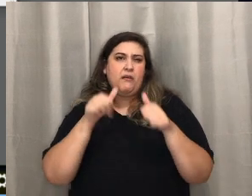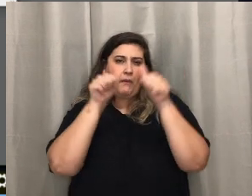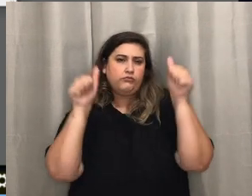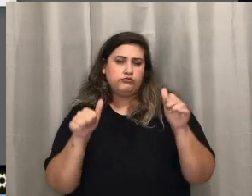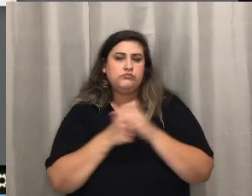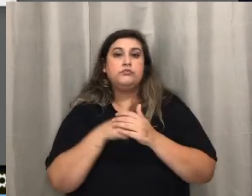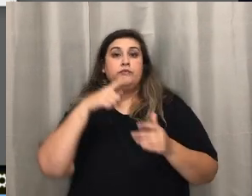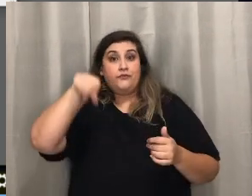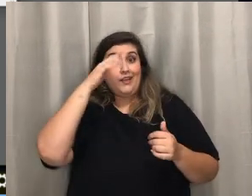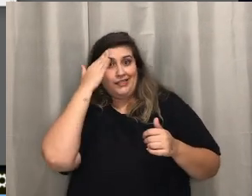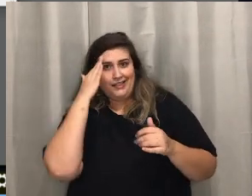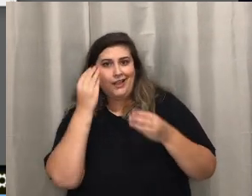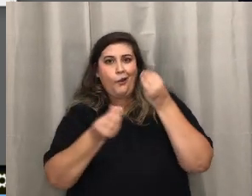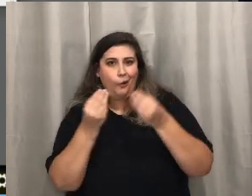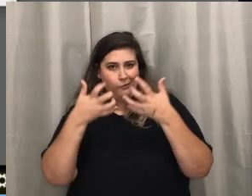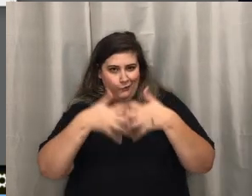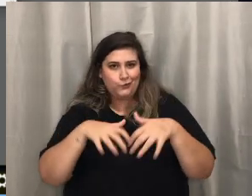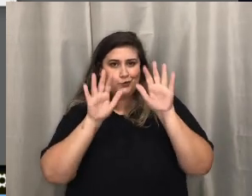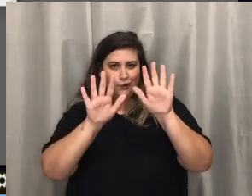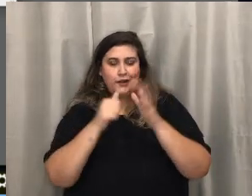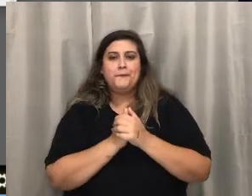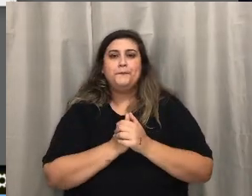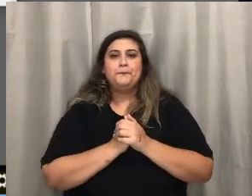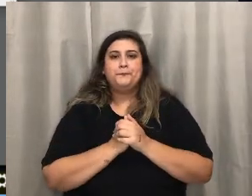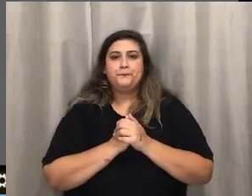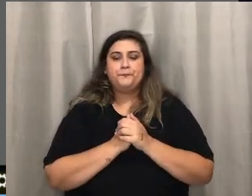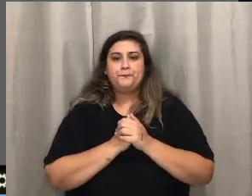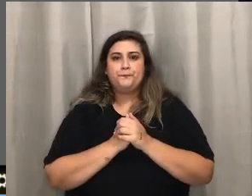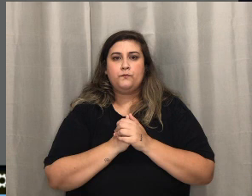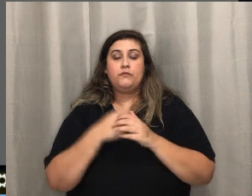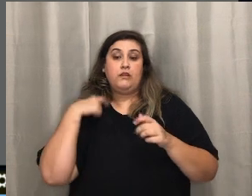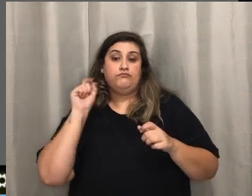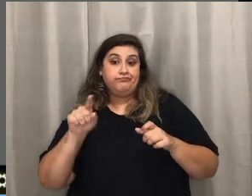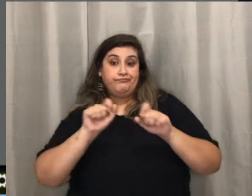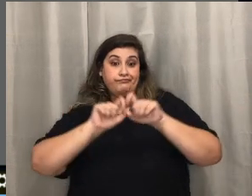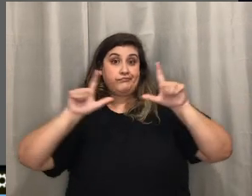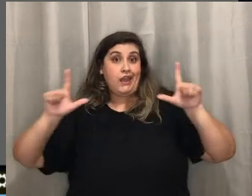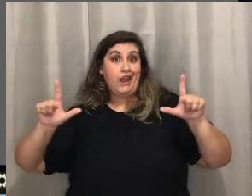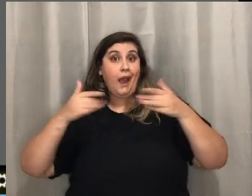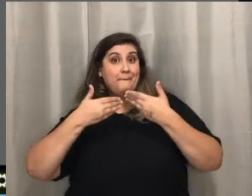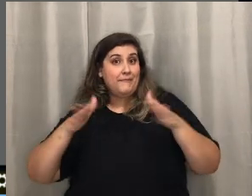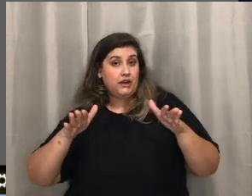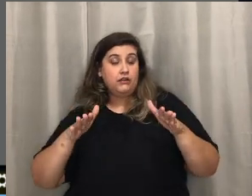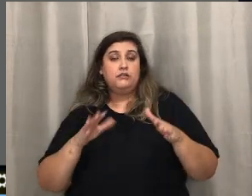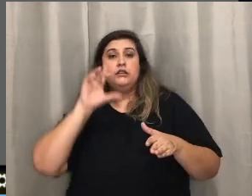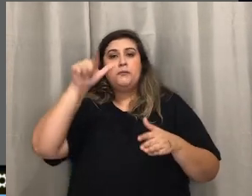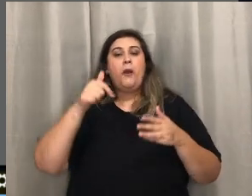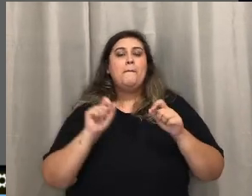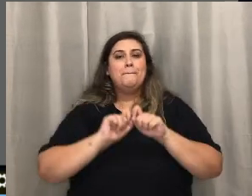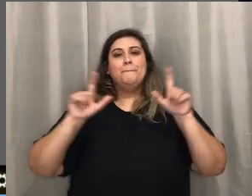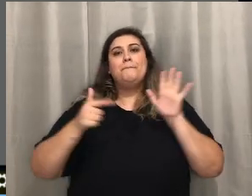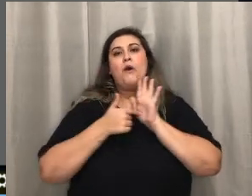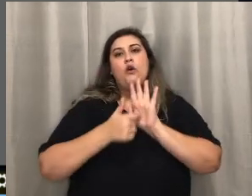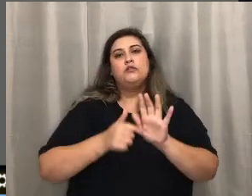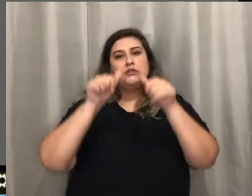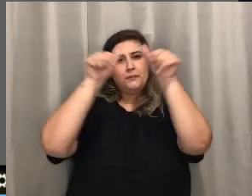qualquer, para vocês entenderem como se configura esse processo. Eu vou clicar em abrir e em seguida vai aparecer a